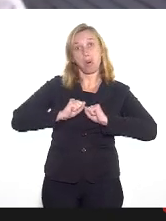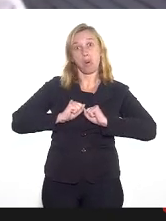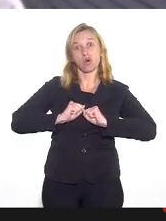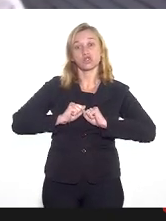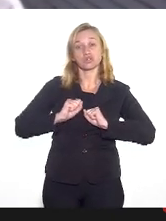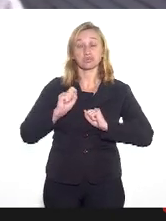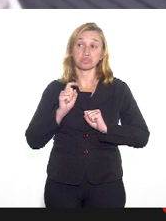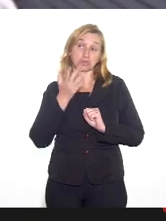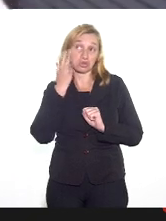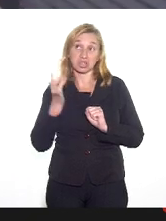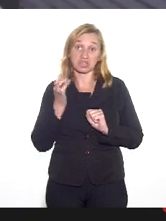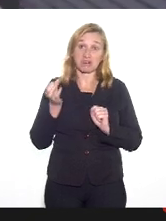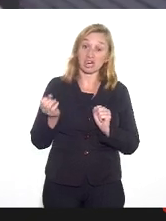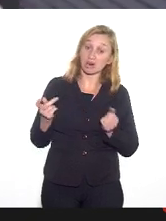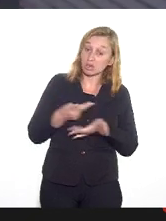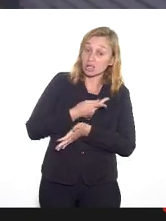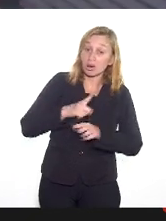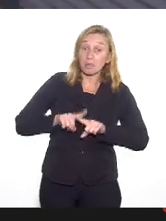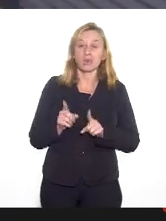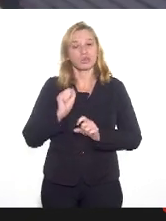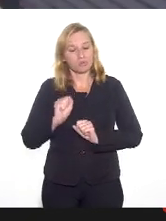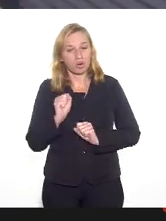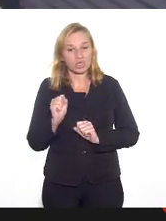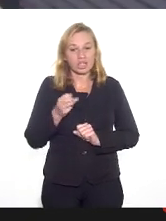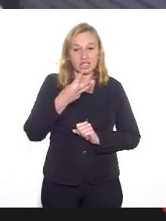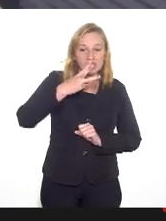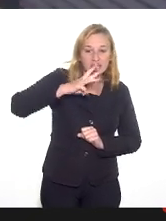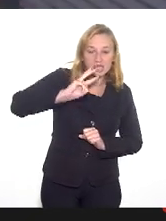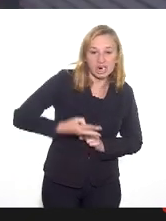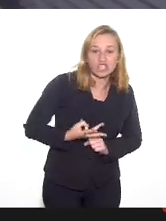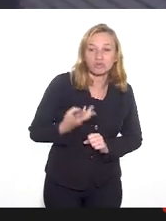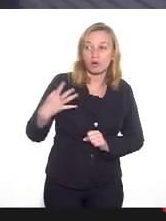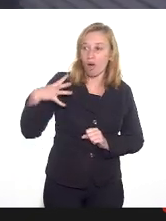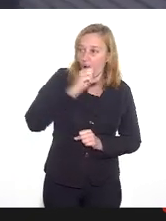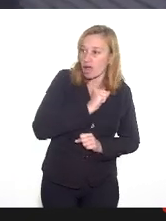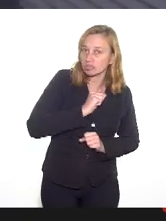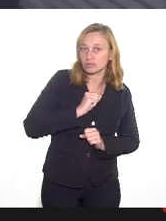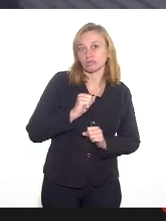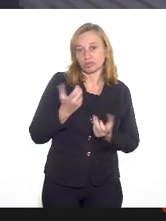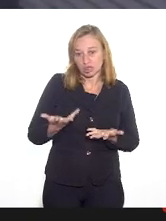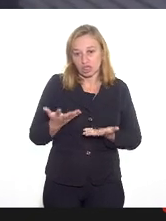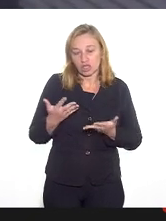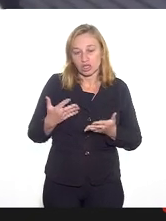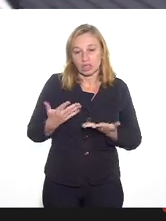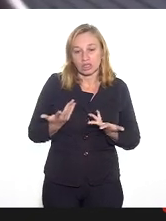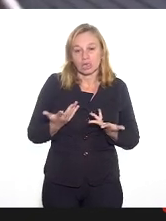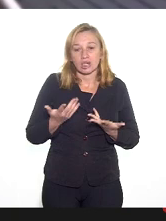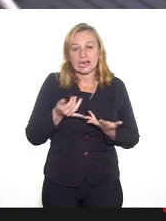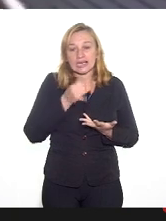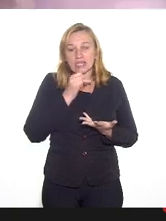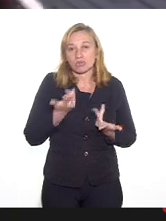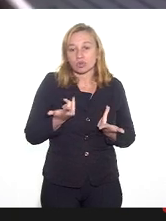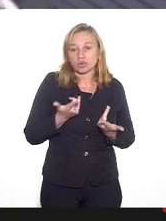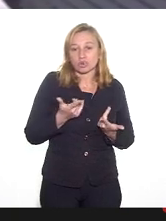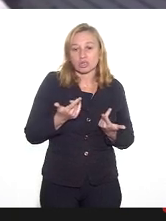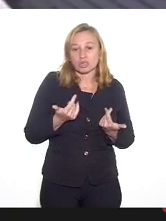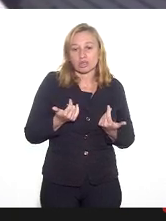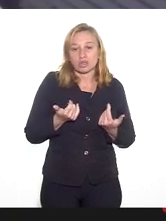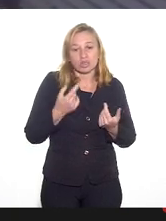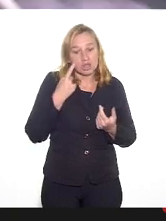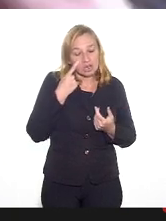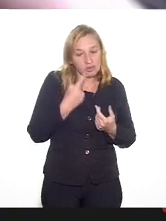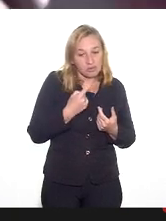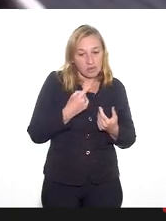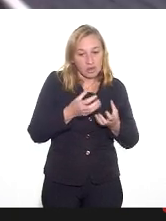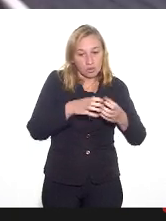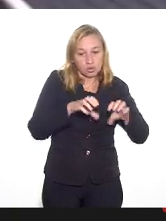o que vai acontecer, mas a gente pode ter 3 mil de uma vez. Né? Porque ele vai, por exemplo, vamos dizer que eu teria que revisitar os